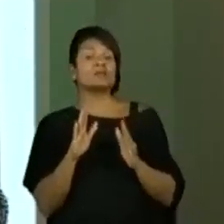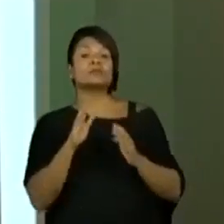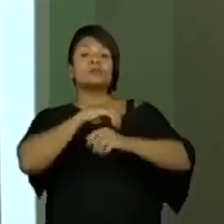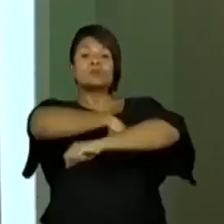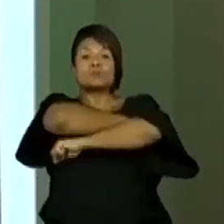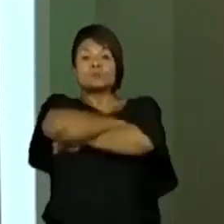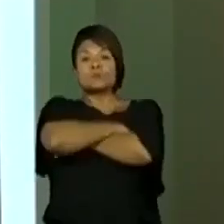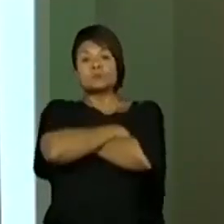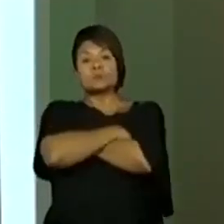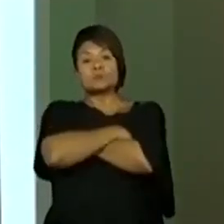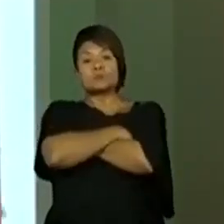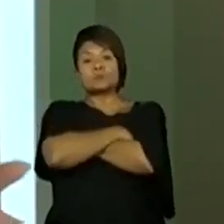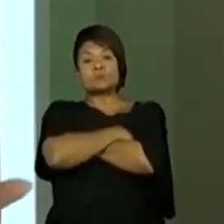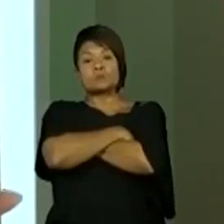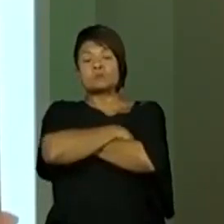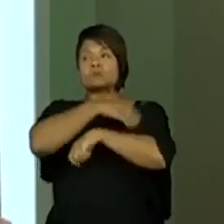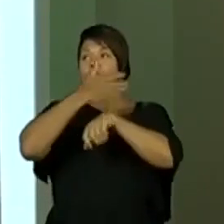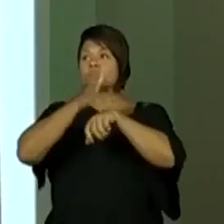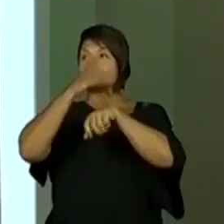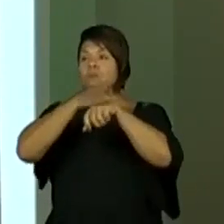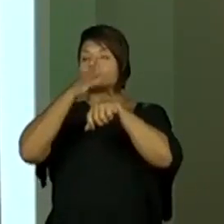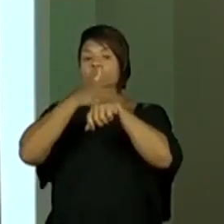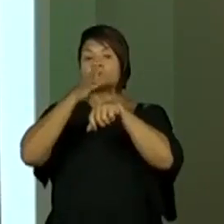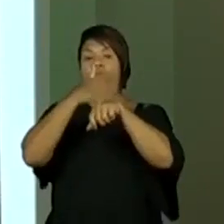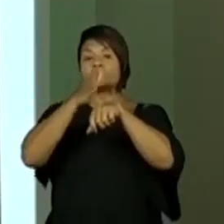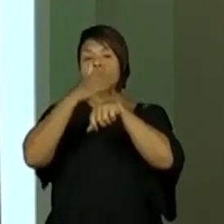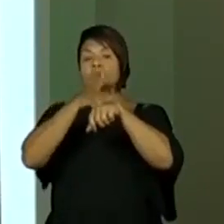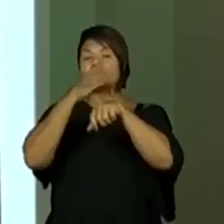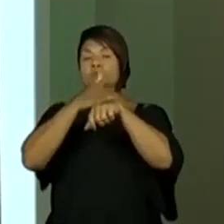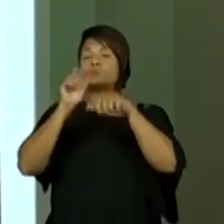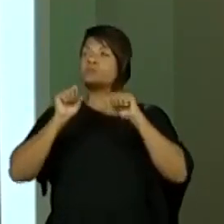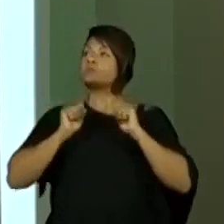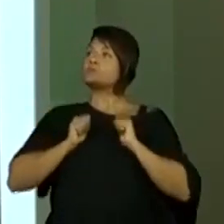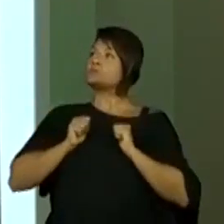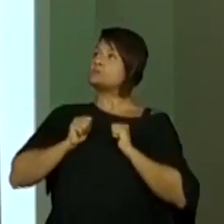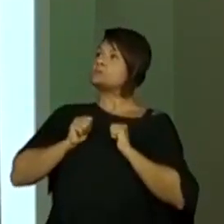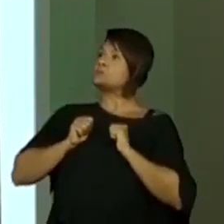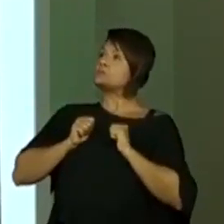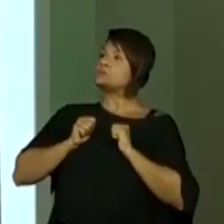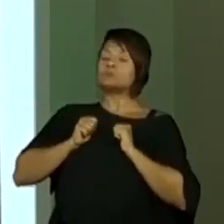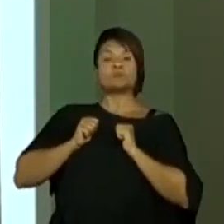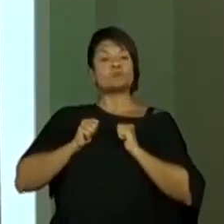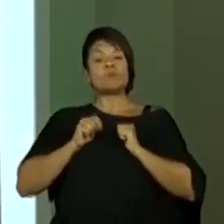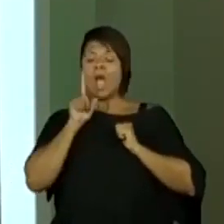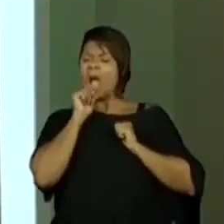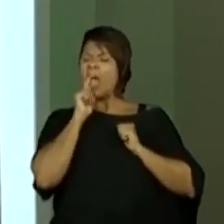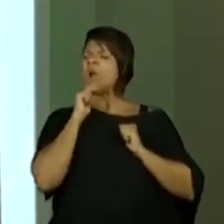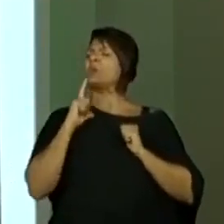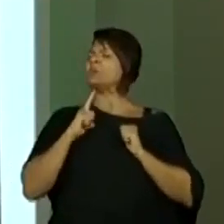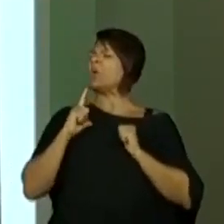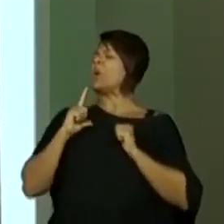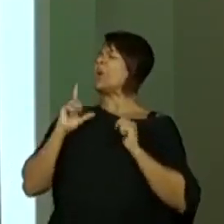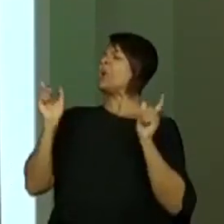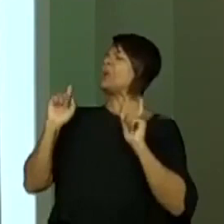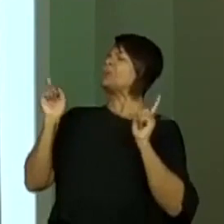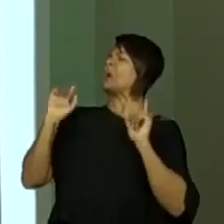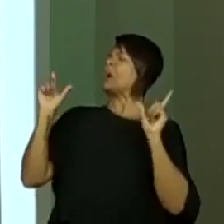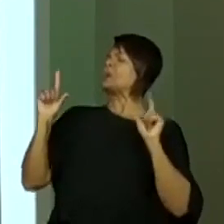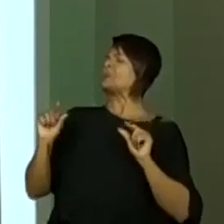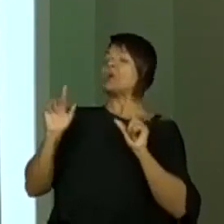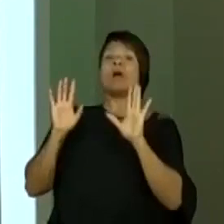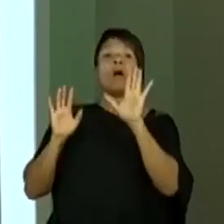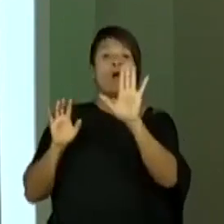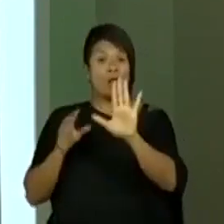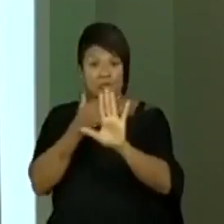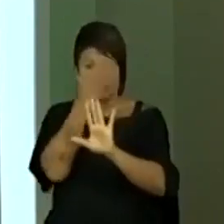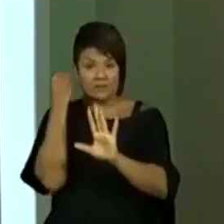braços cruzados achando que toda a água do planeta ela é infinita. Água potável, hein? Não se esqueçam que nós estamos falando de